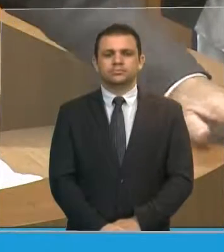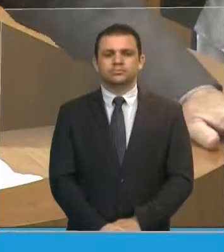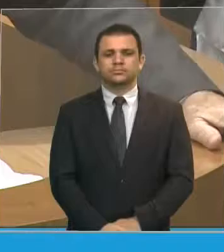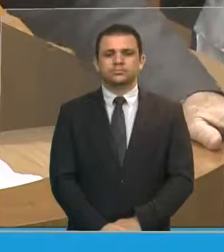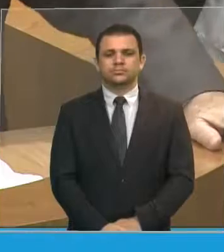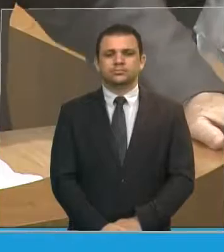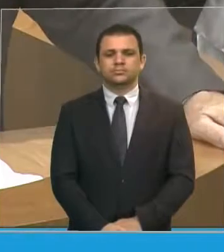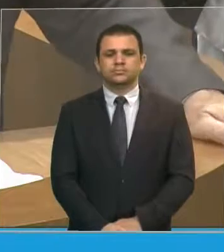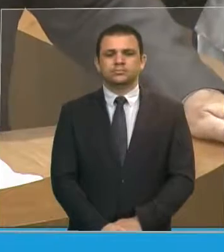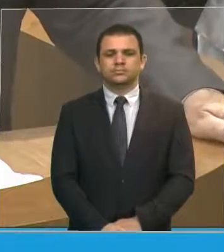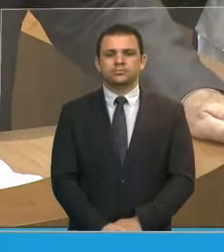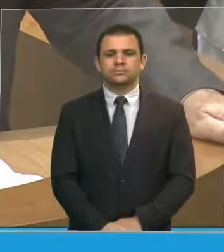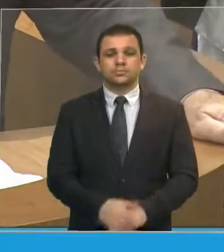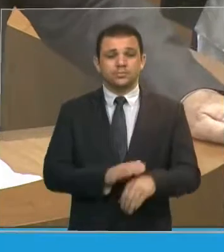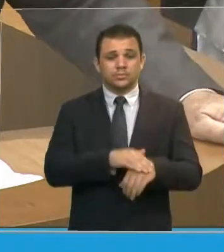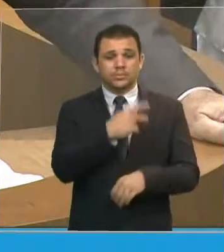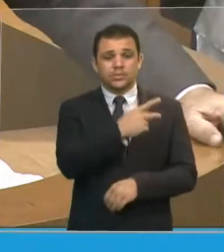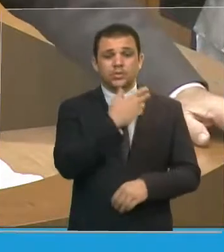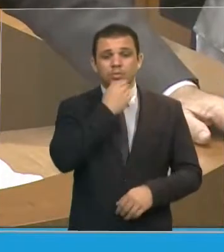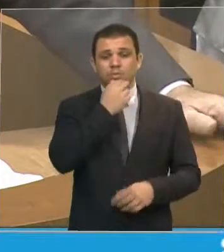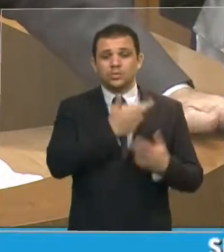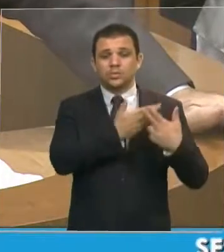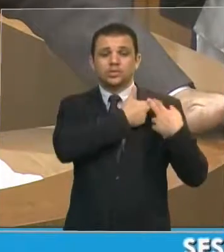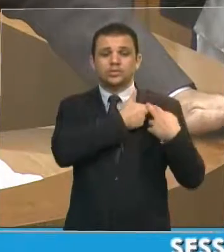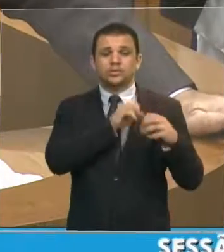um ensinador,